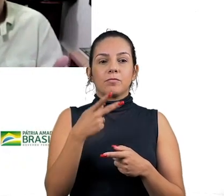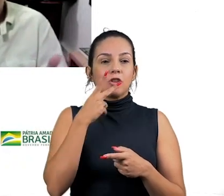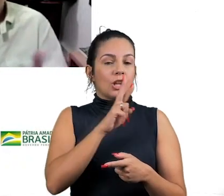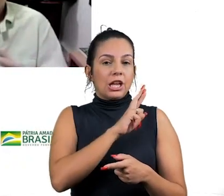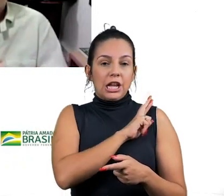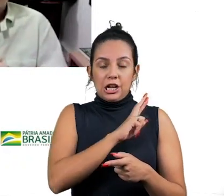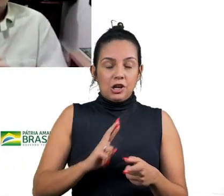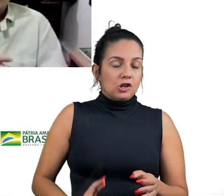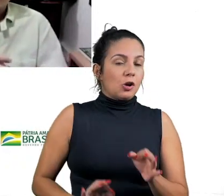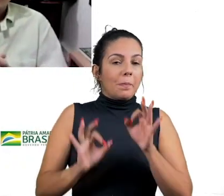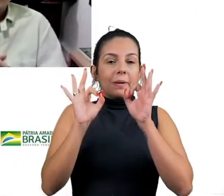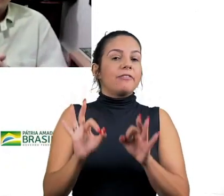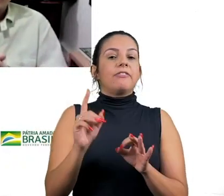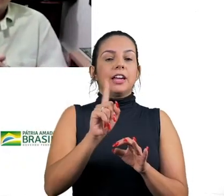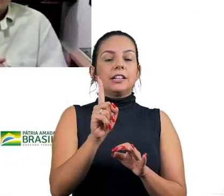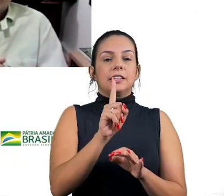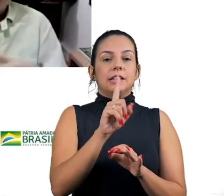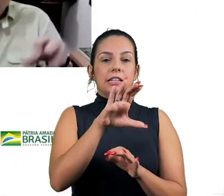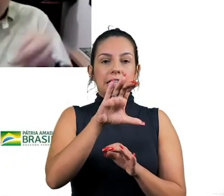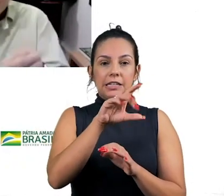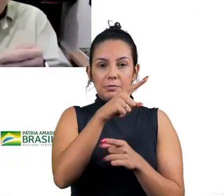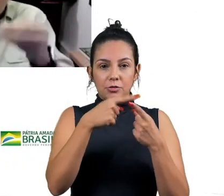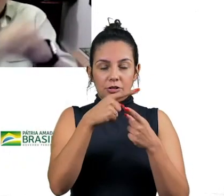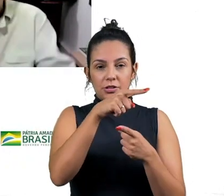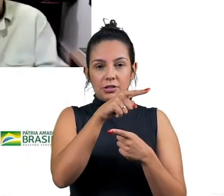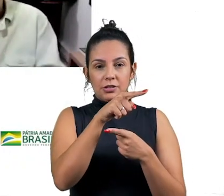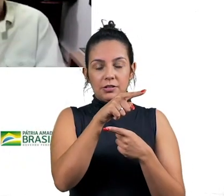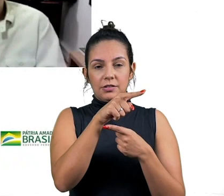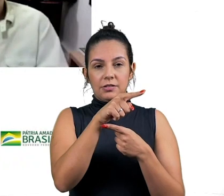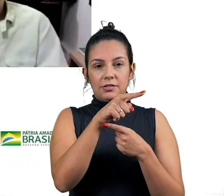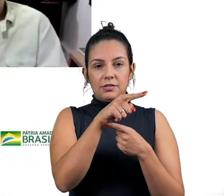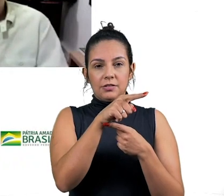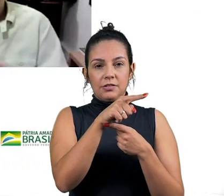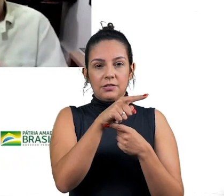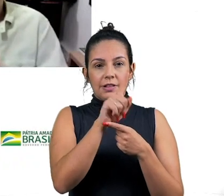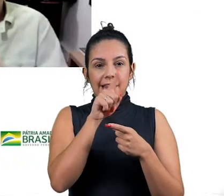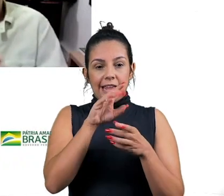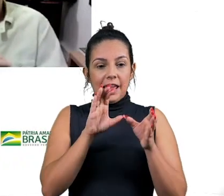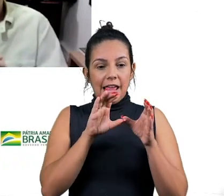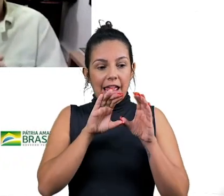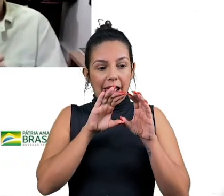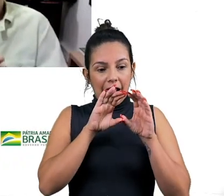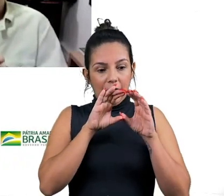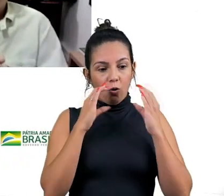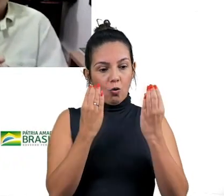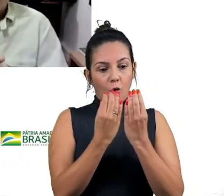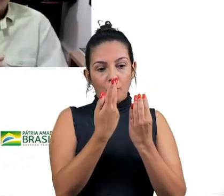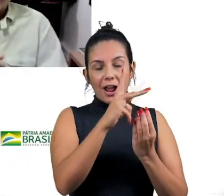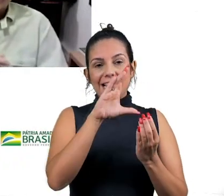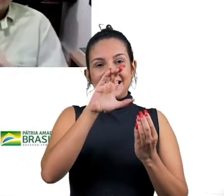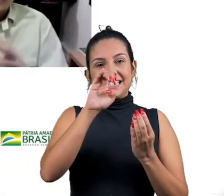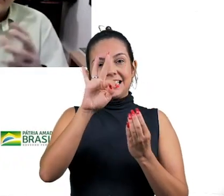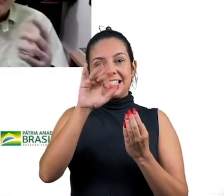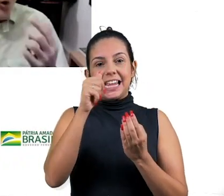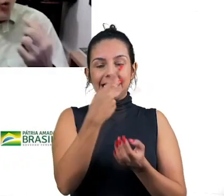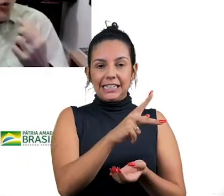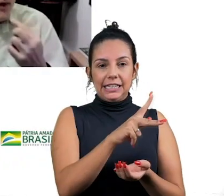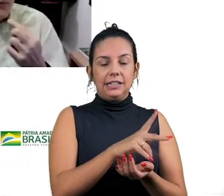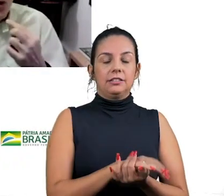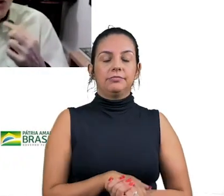prefeito, tá certo? Quer dizer, ali de novo, é a seita dele, né?